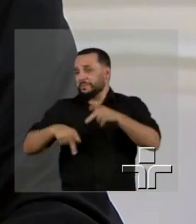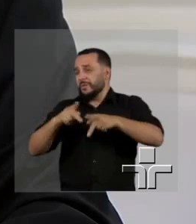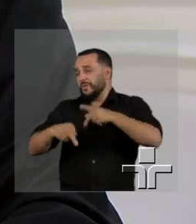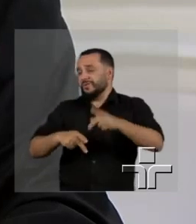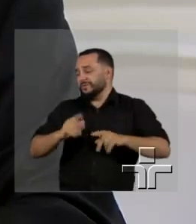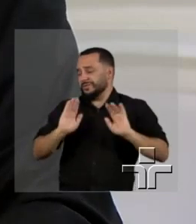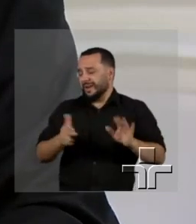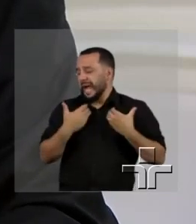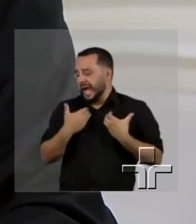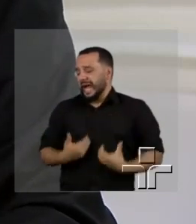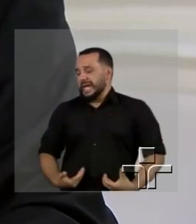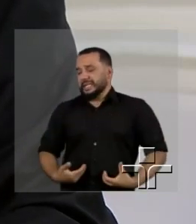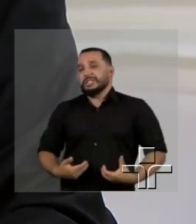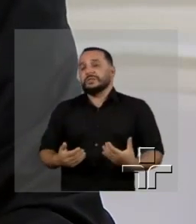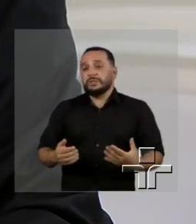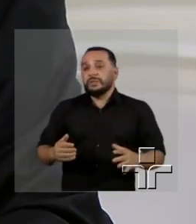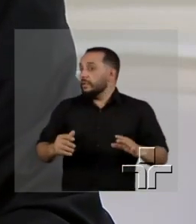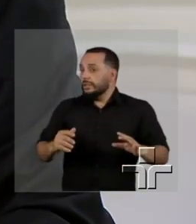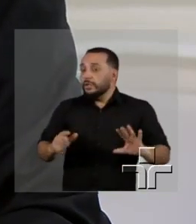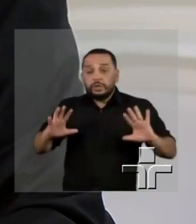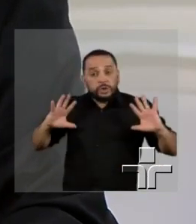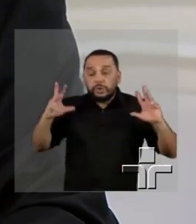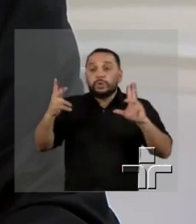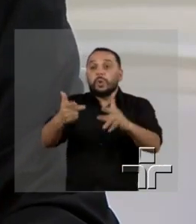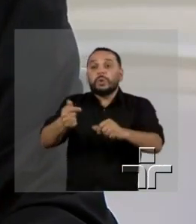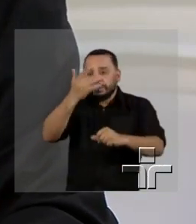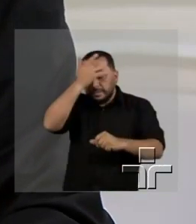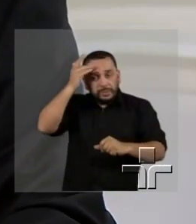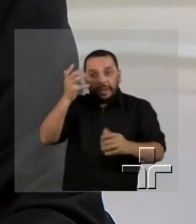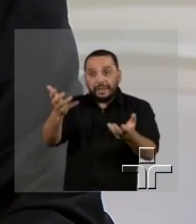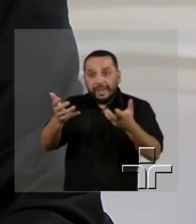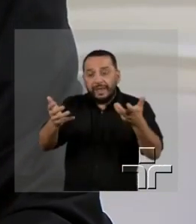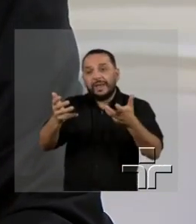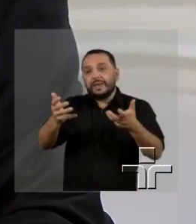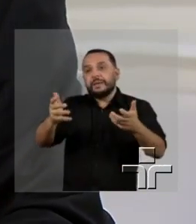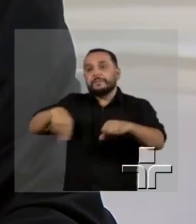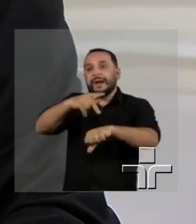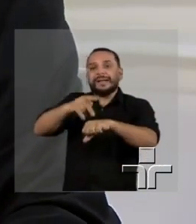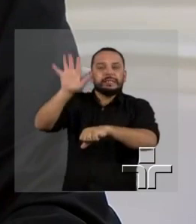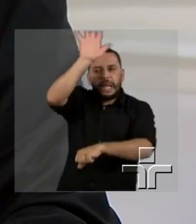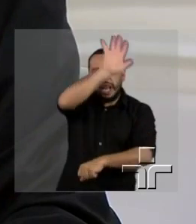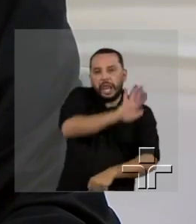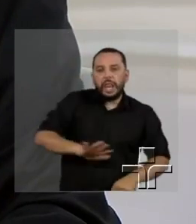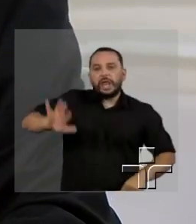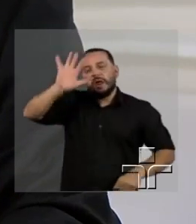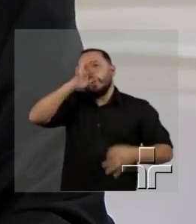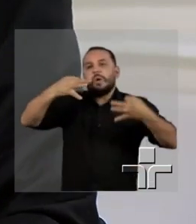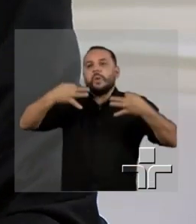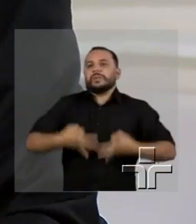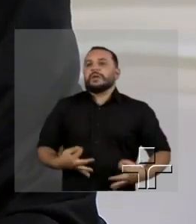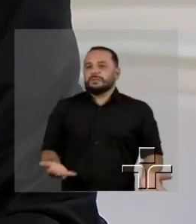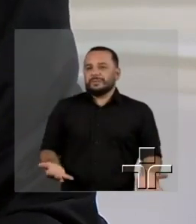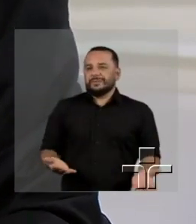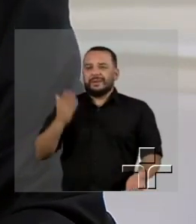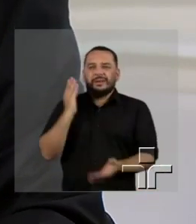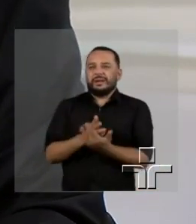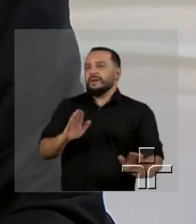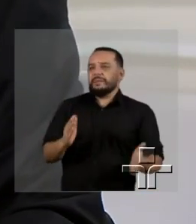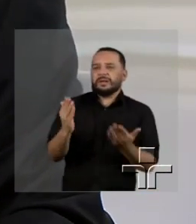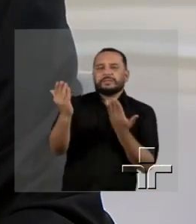alguns militares participam do governo, como foi meu caso, que fui convidado e participei por um certo tempo. Agora, o